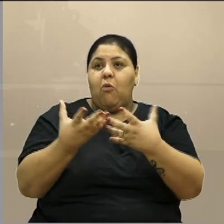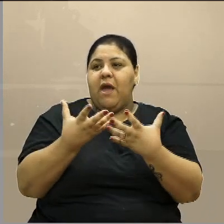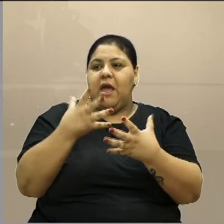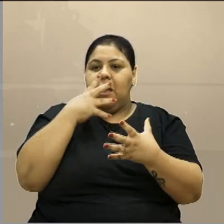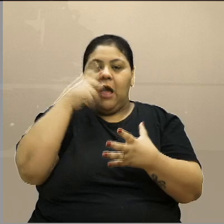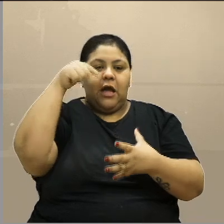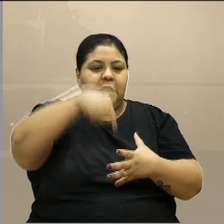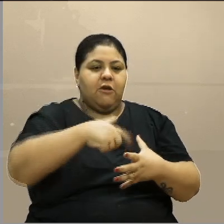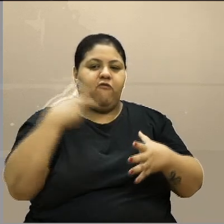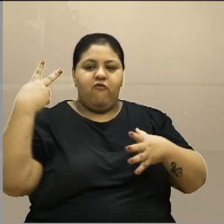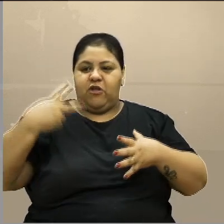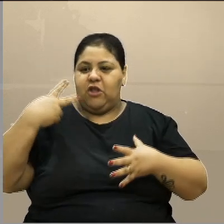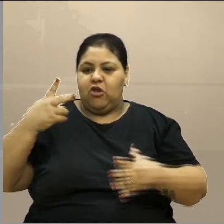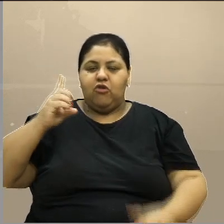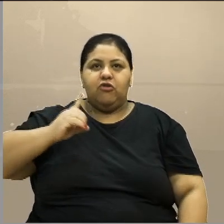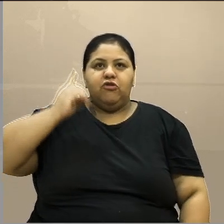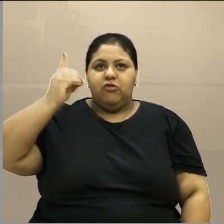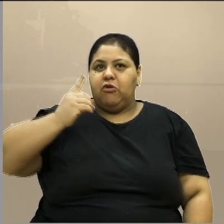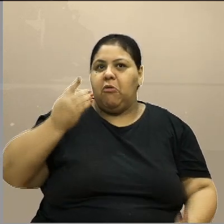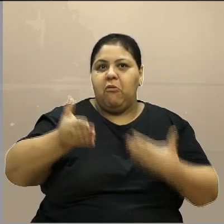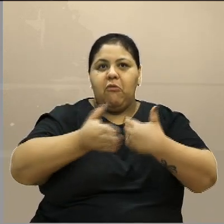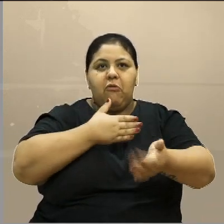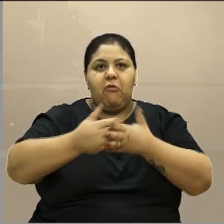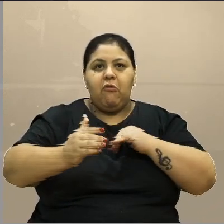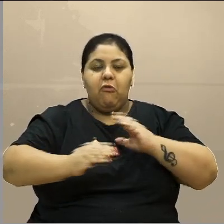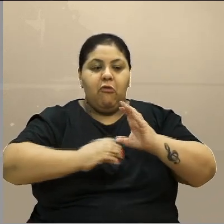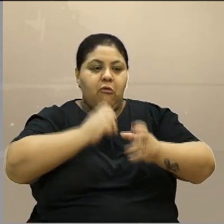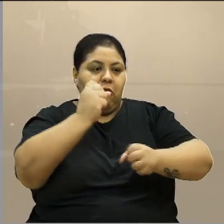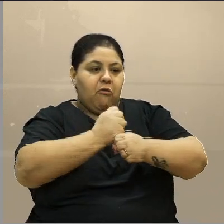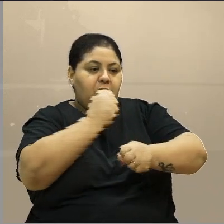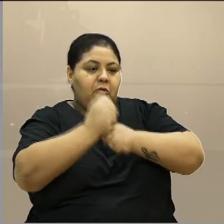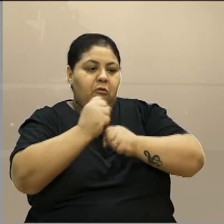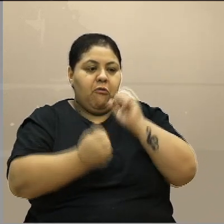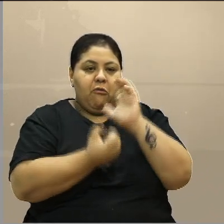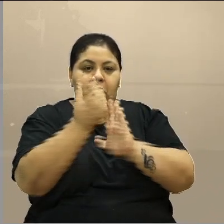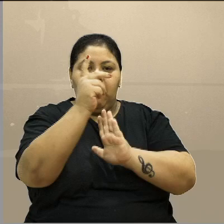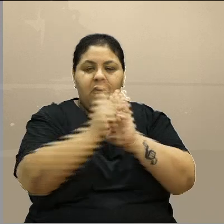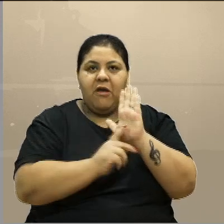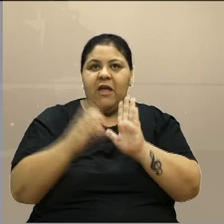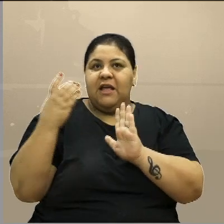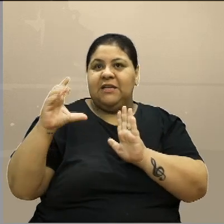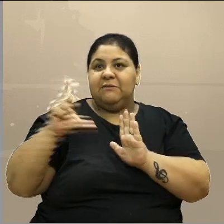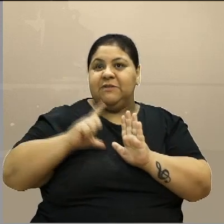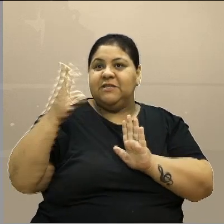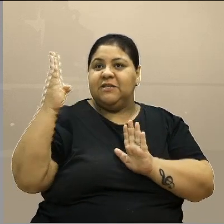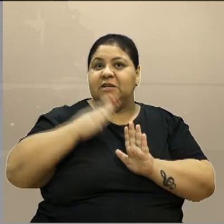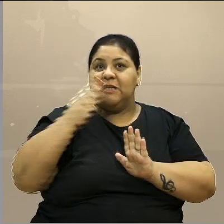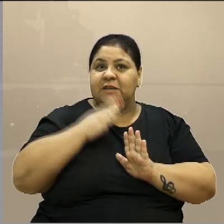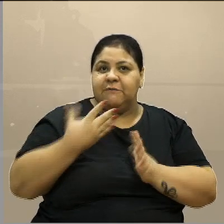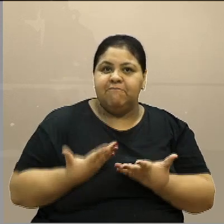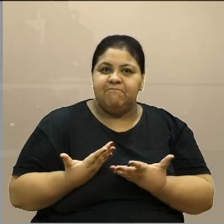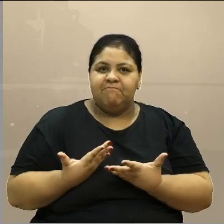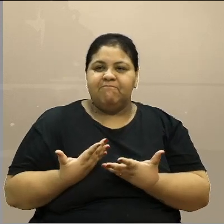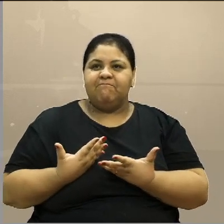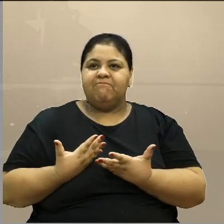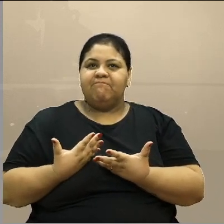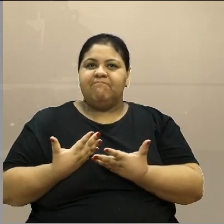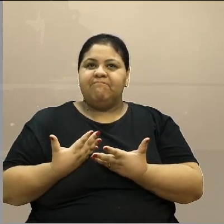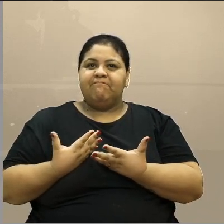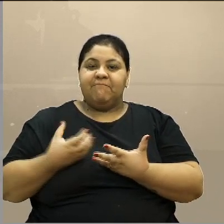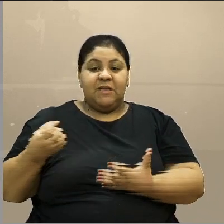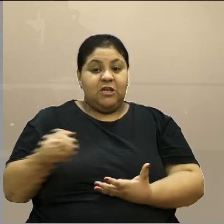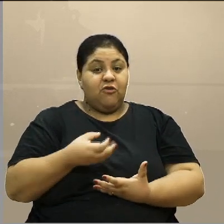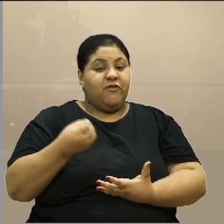aqui, vereadores ou deputados, seja lá o que for, para construir uma ponte, fazer um projeto. Não, na ciência a gente precisa de agilidade, é volátil, é inovação